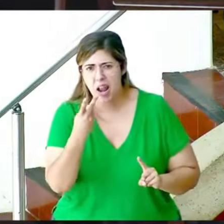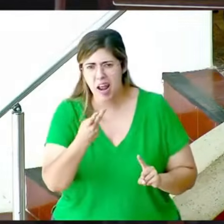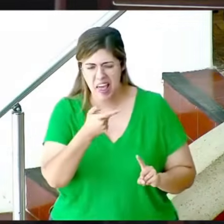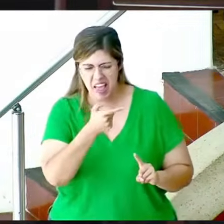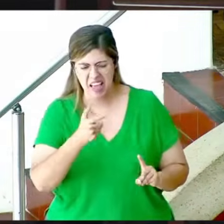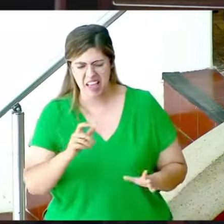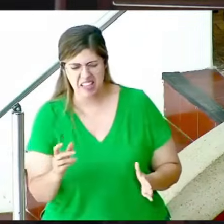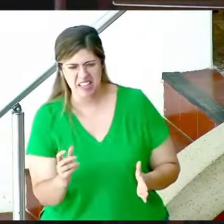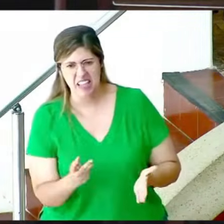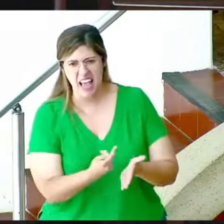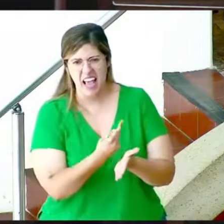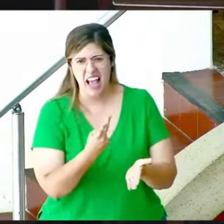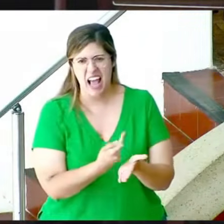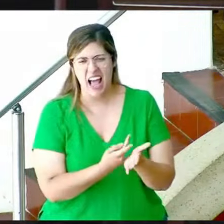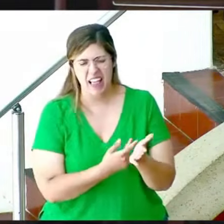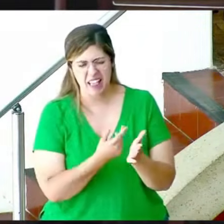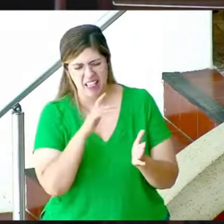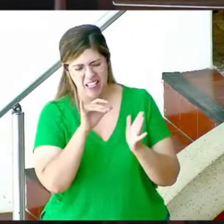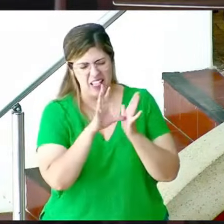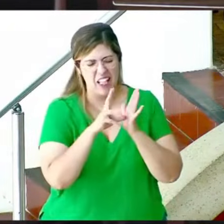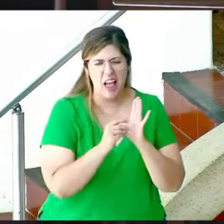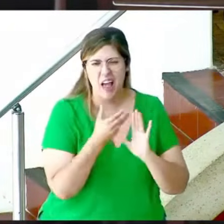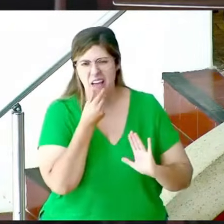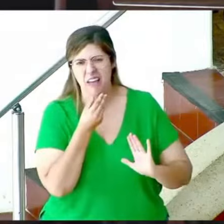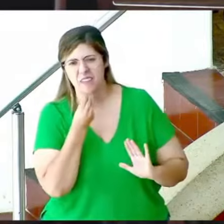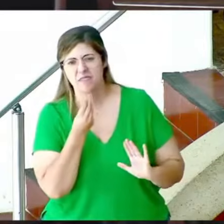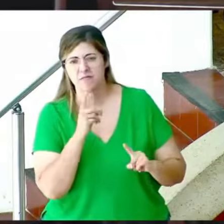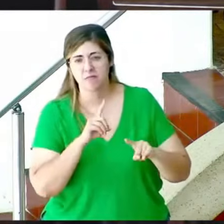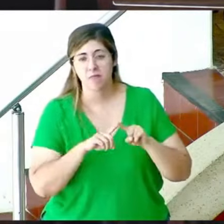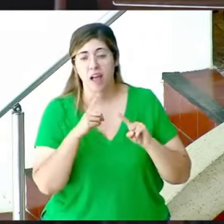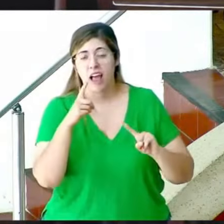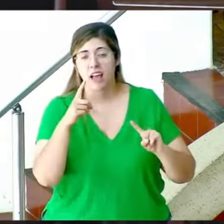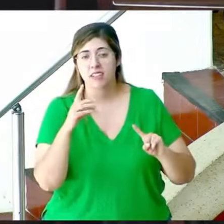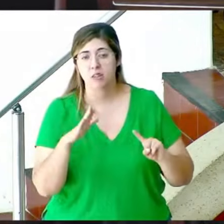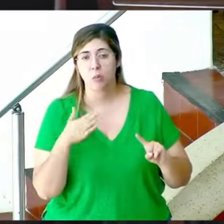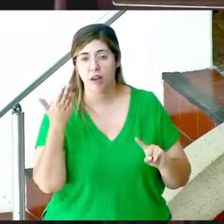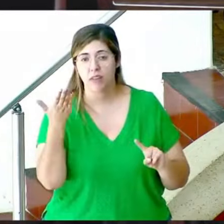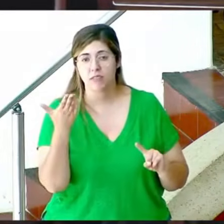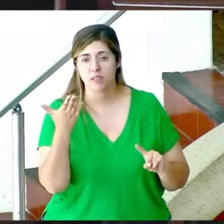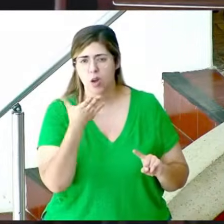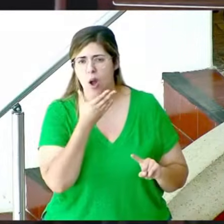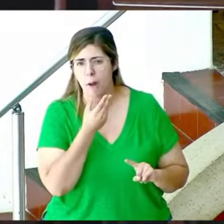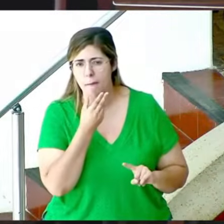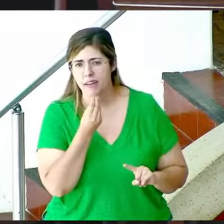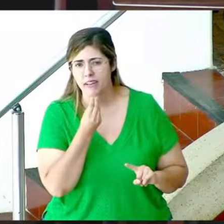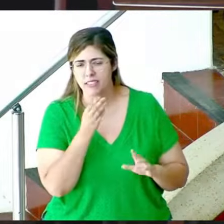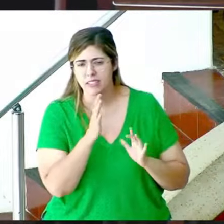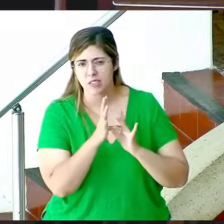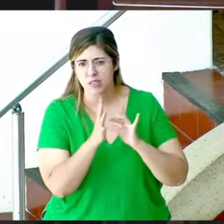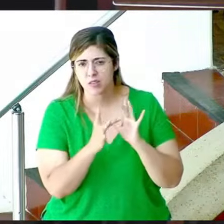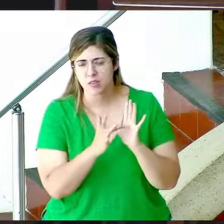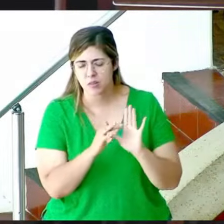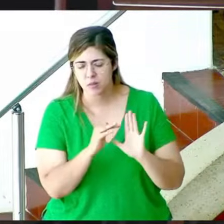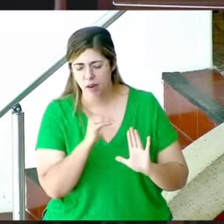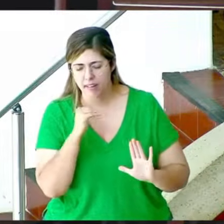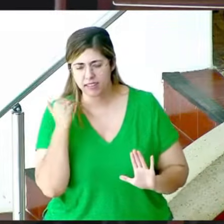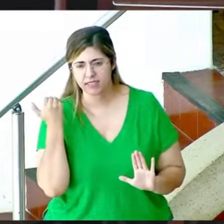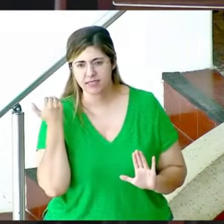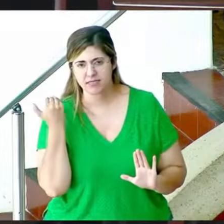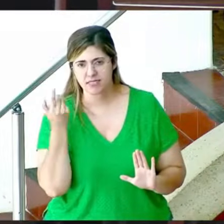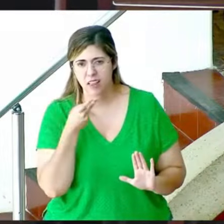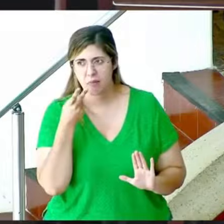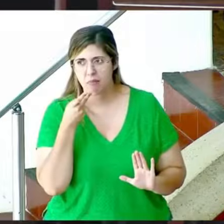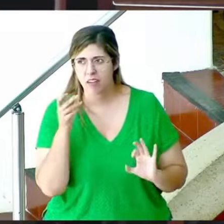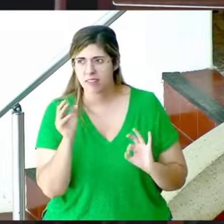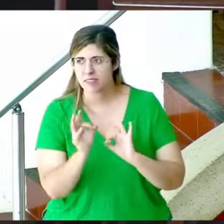mesmo. Ele está caindo quando o seu pescoço cai para a direita ou para a esquerda, e ele diz, está consumado, Pai. Foi